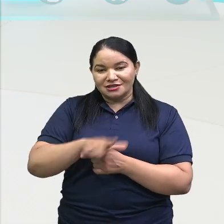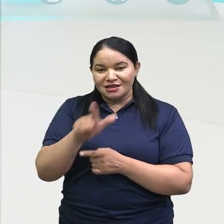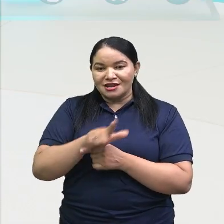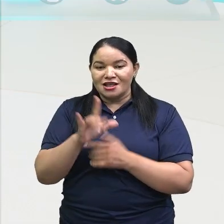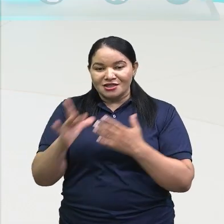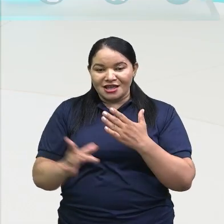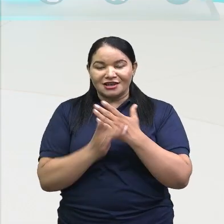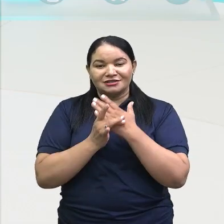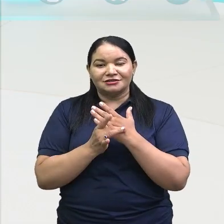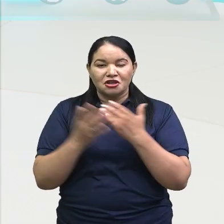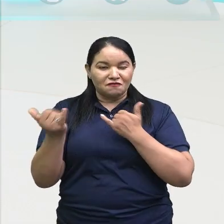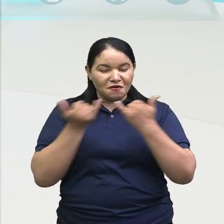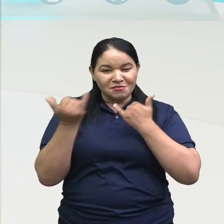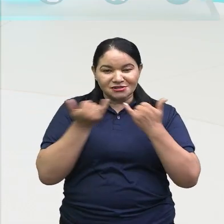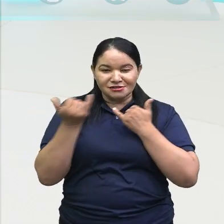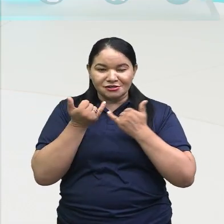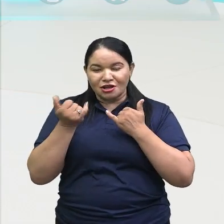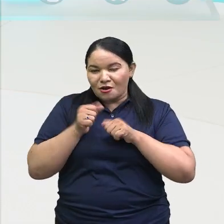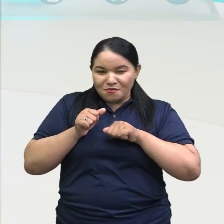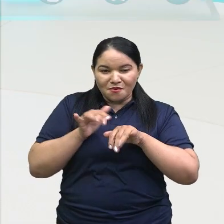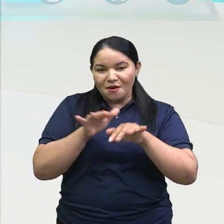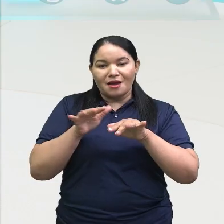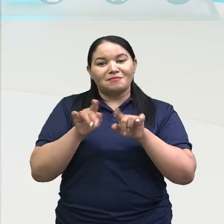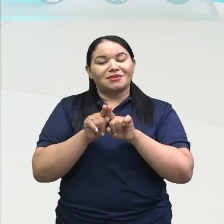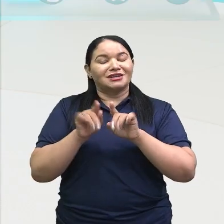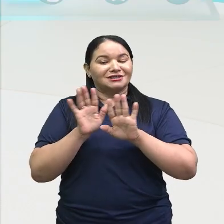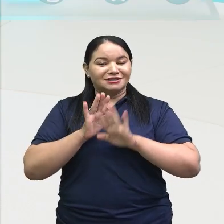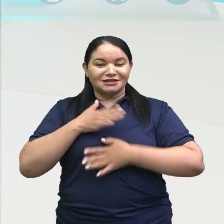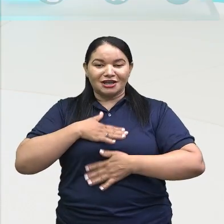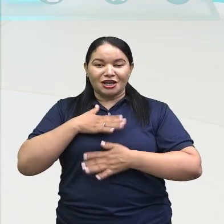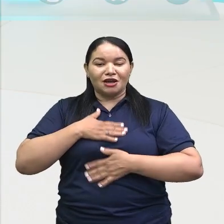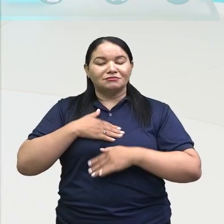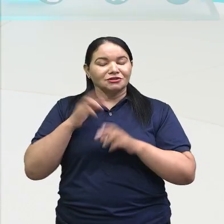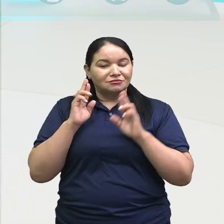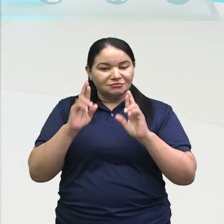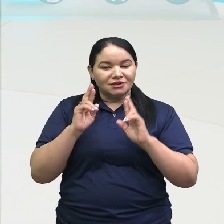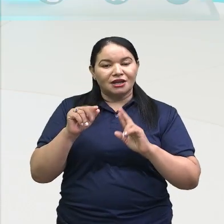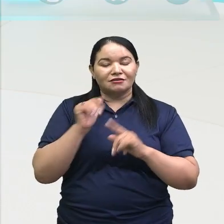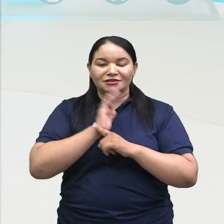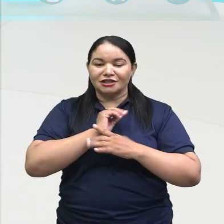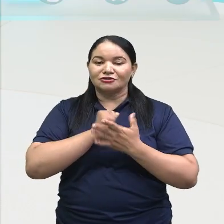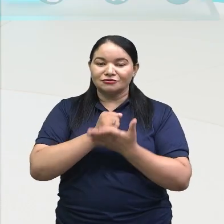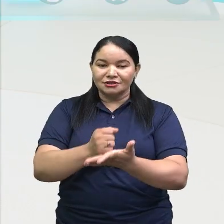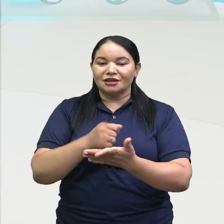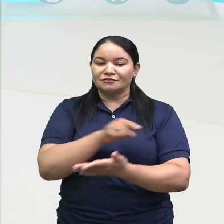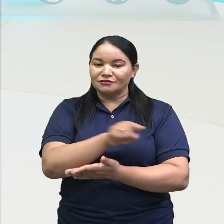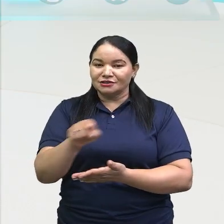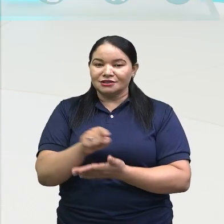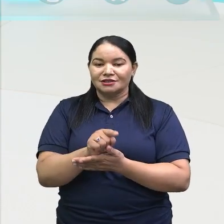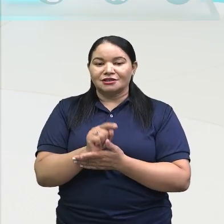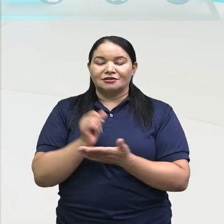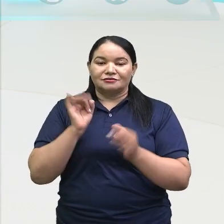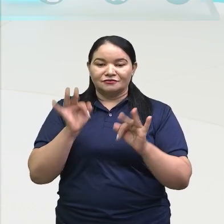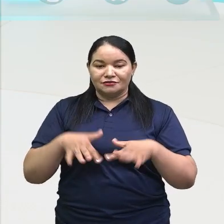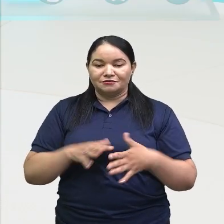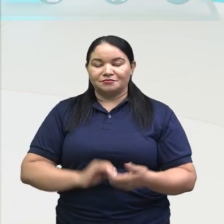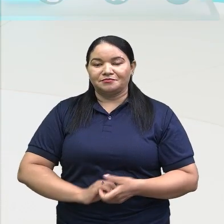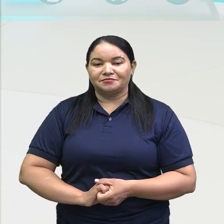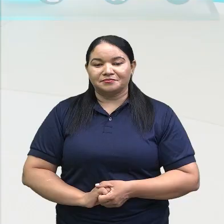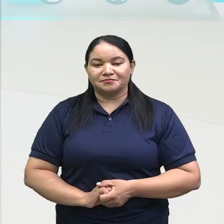muita informação jogada aí, não é? Mas eu espero que, de alguma forma, eu tenha ajudado você. E eu fico por aqui.